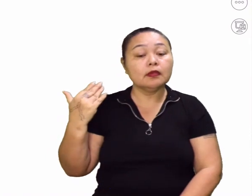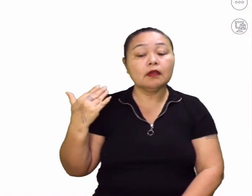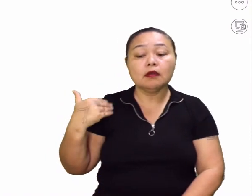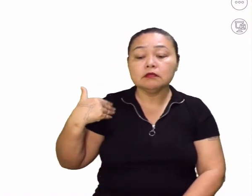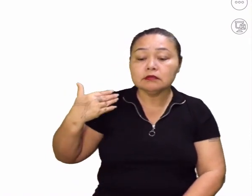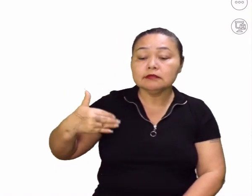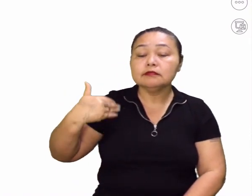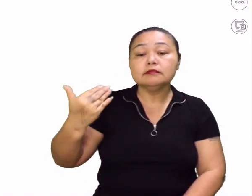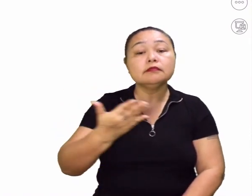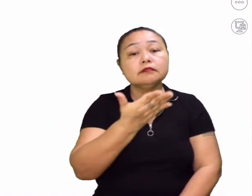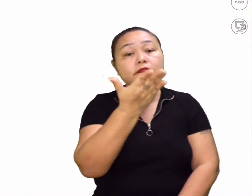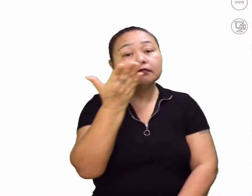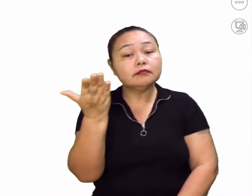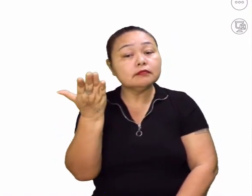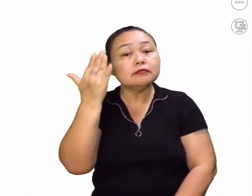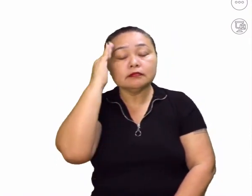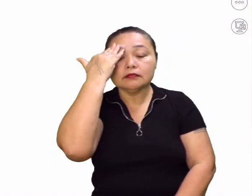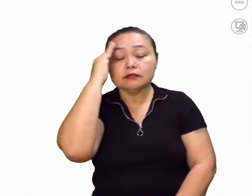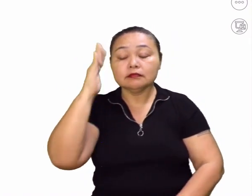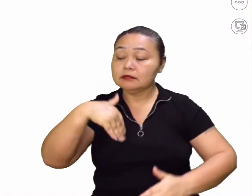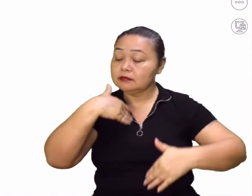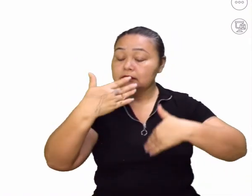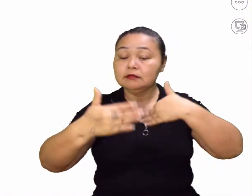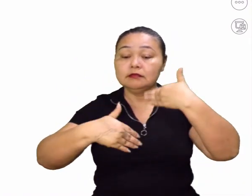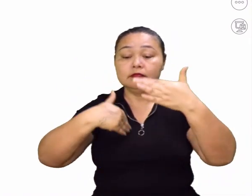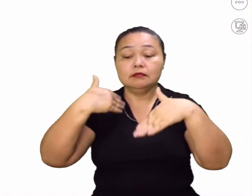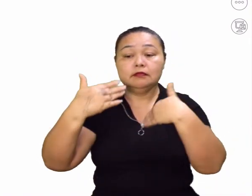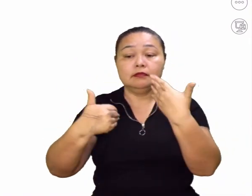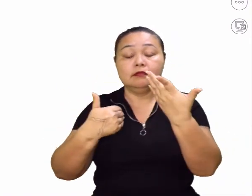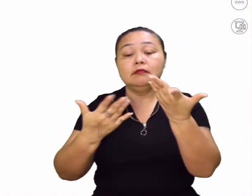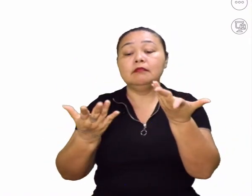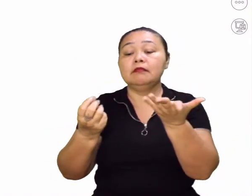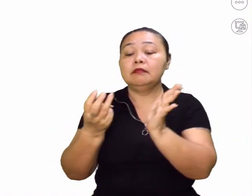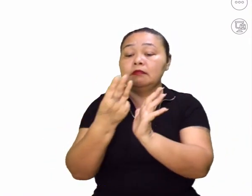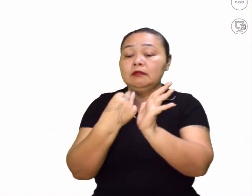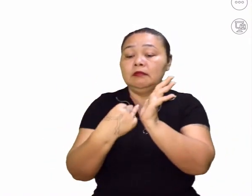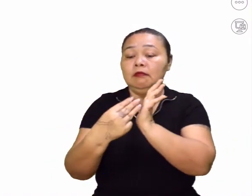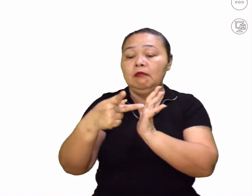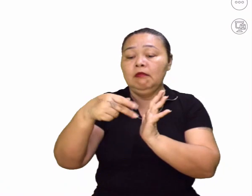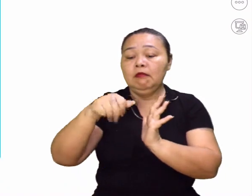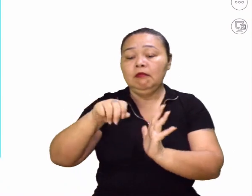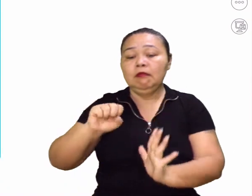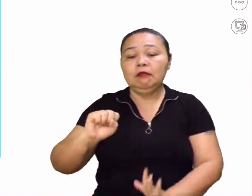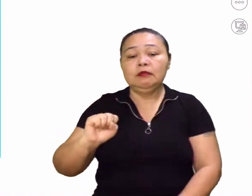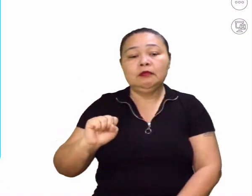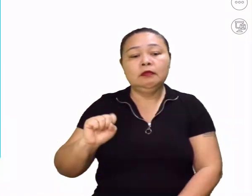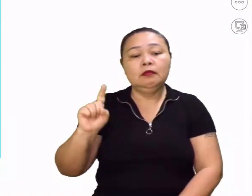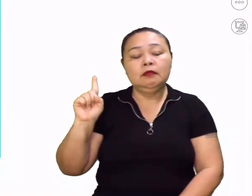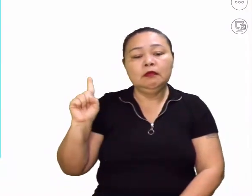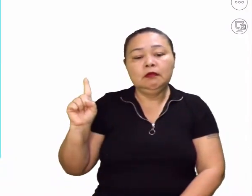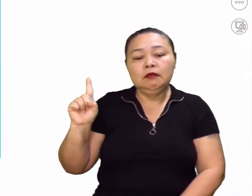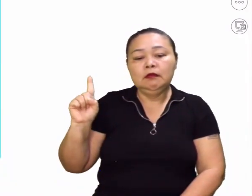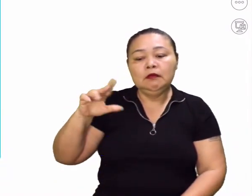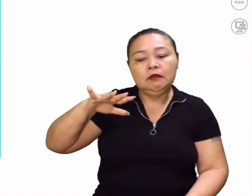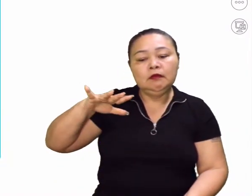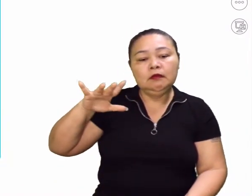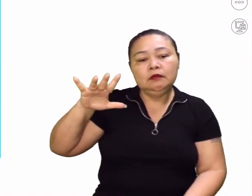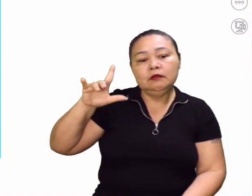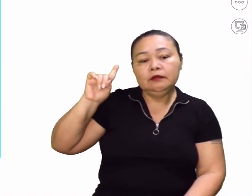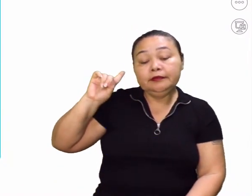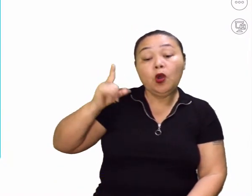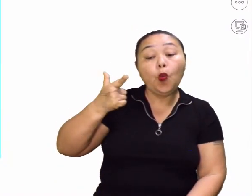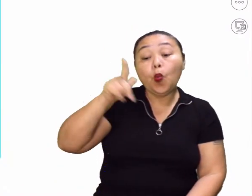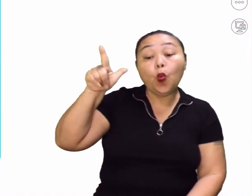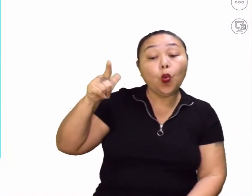para apresentar para ele, para entender esse processo da evolução dos mapas, né, professor Jorge? É isso aí. Vamos lá. Olha aí,